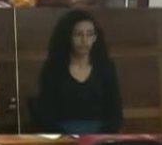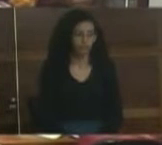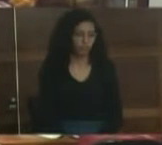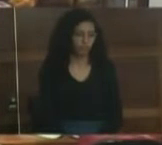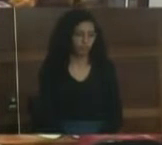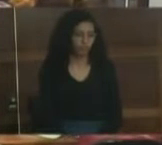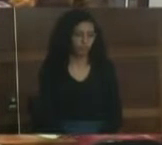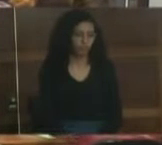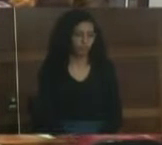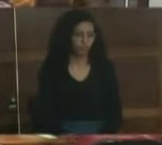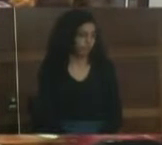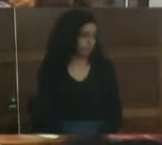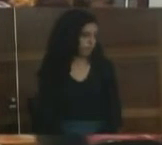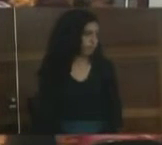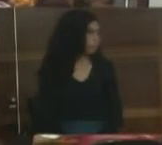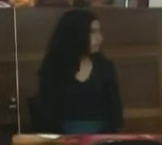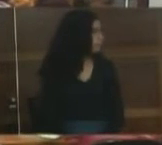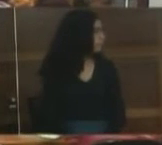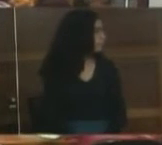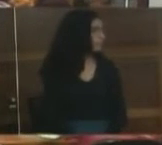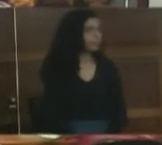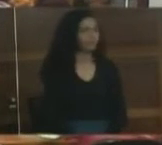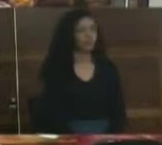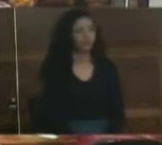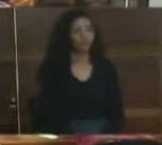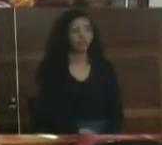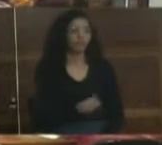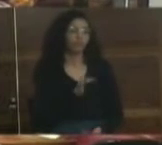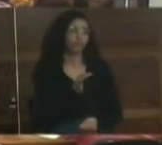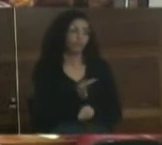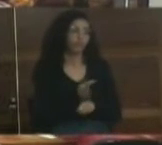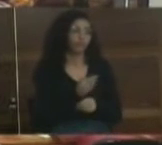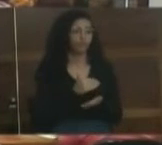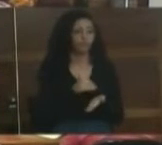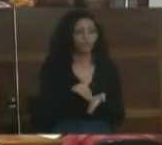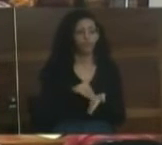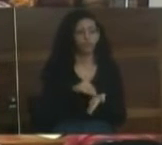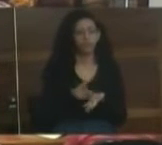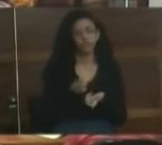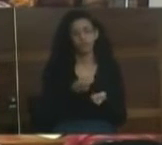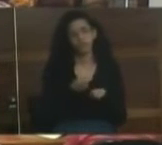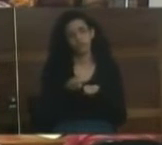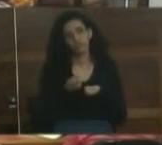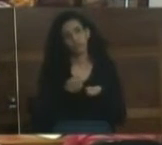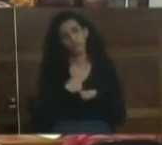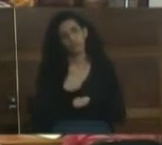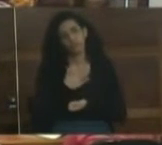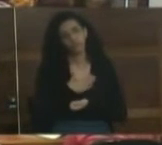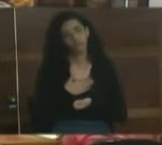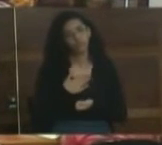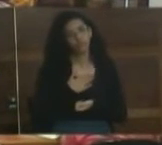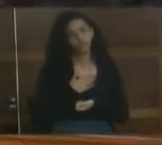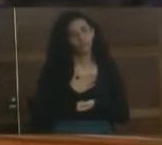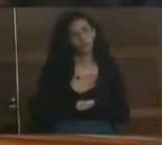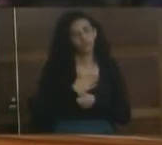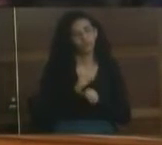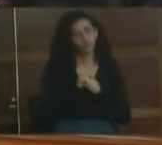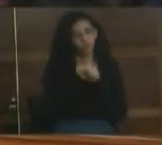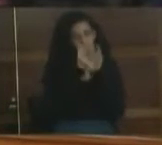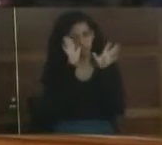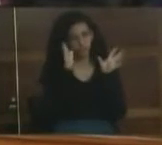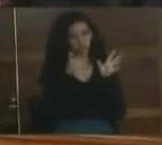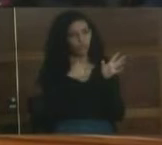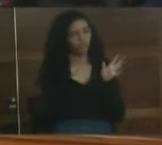eu tô na ausência do secretário de administração eu gostaria de deixar claro